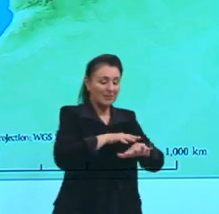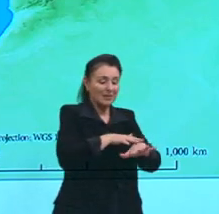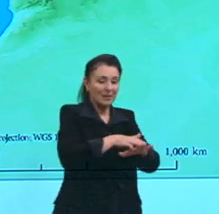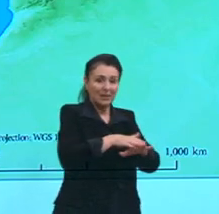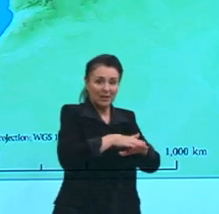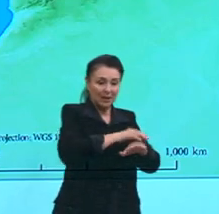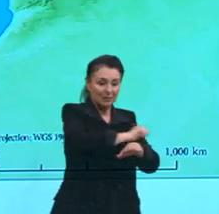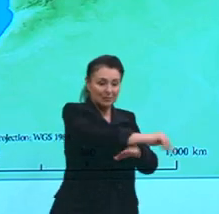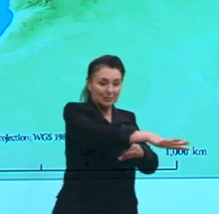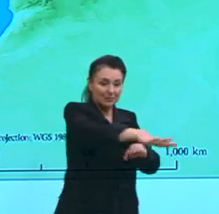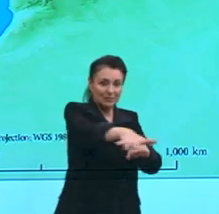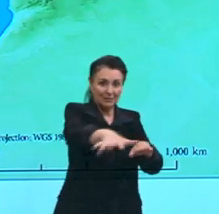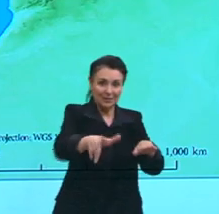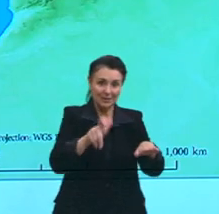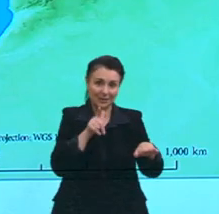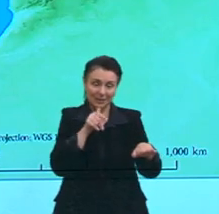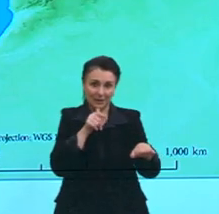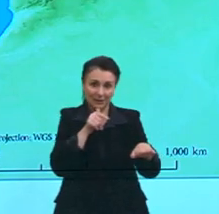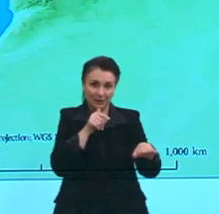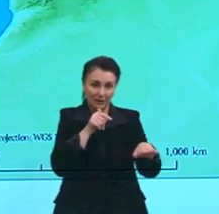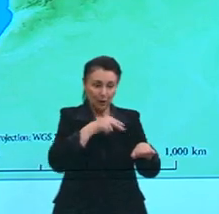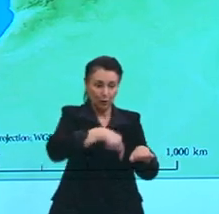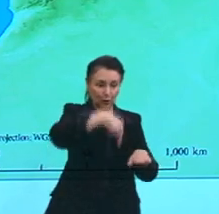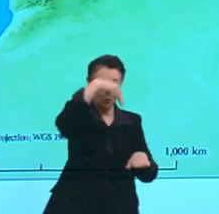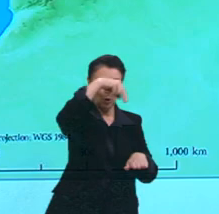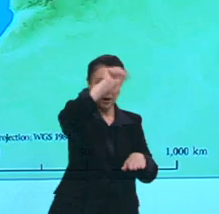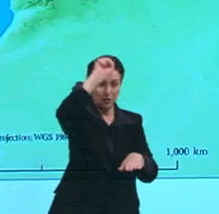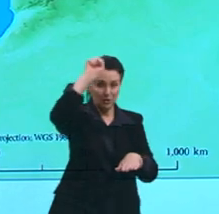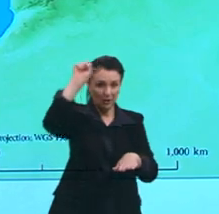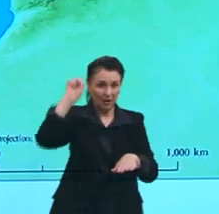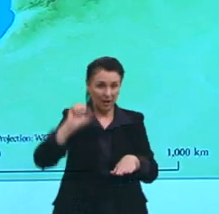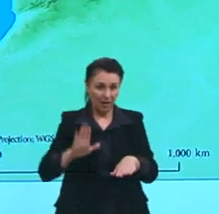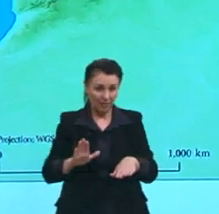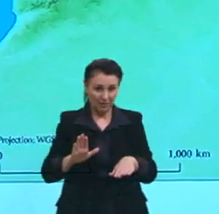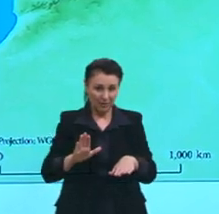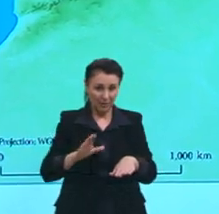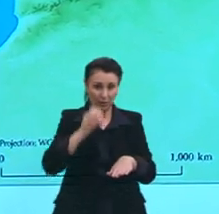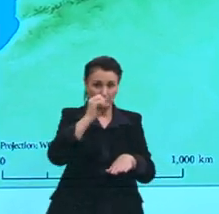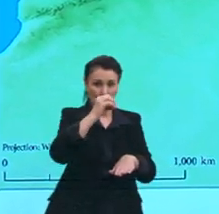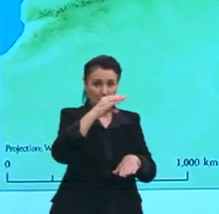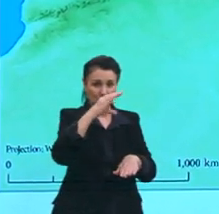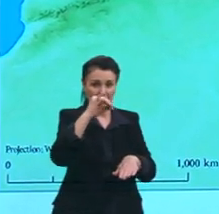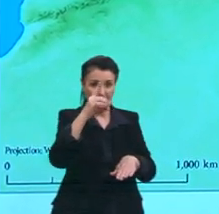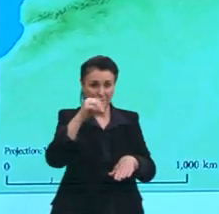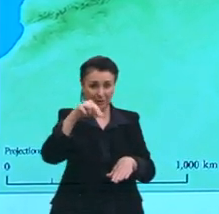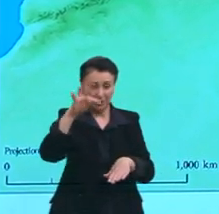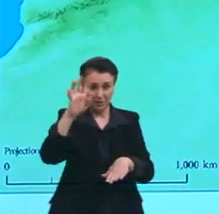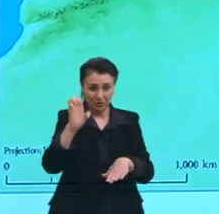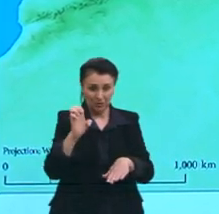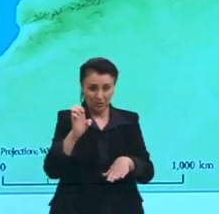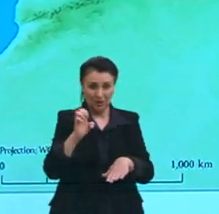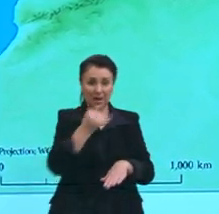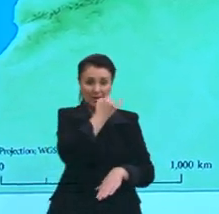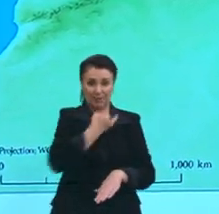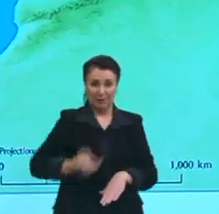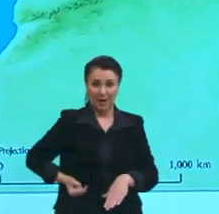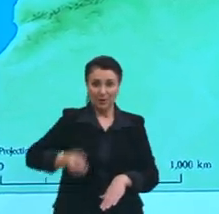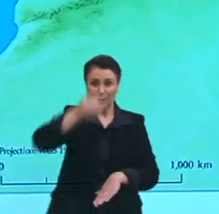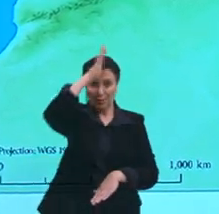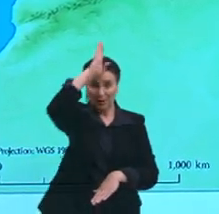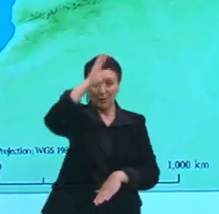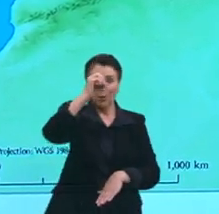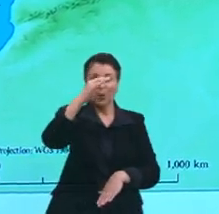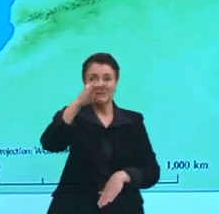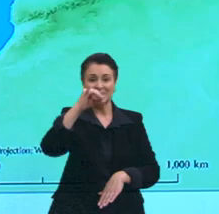do norte da África para o ocidente vai ser considerado então o império romano do ocidente e